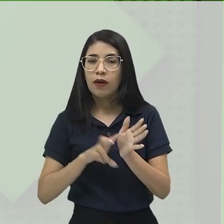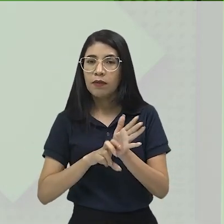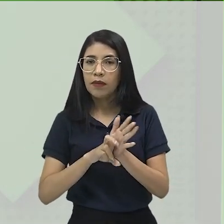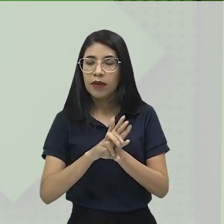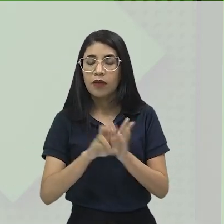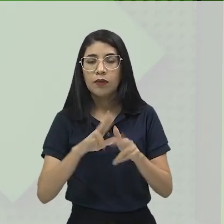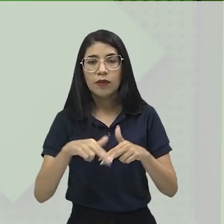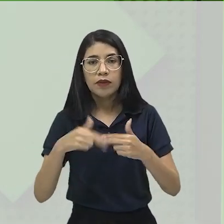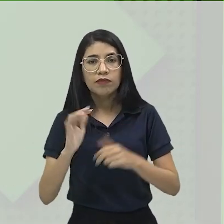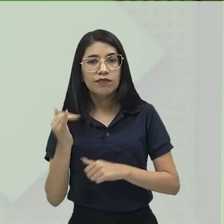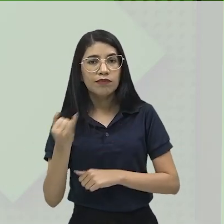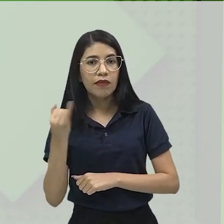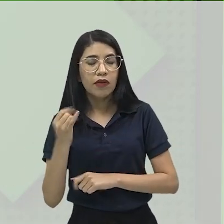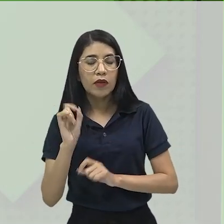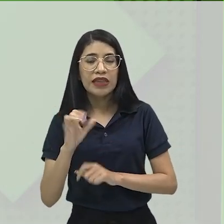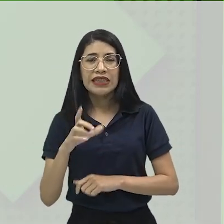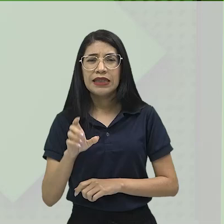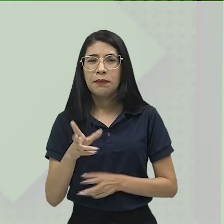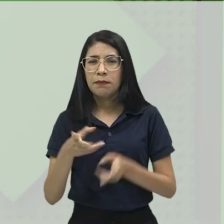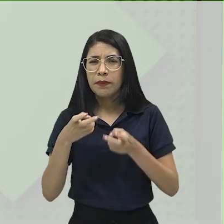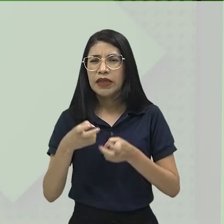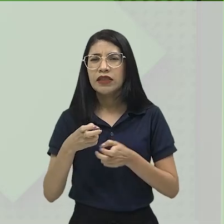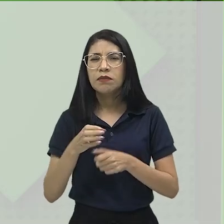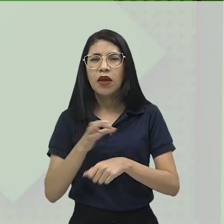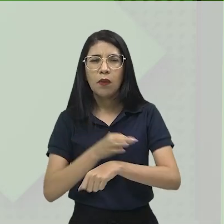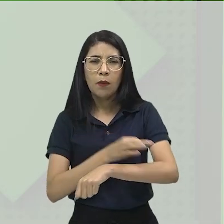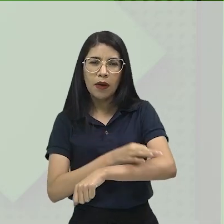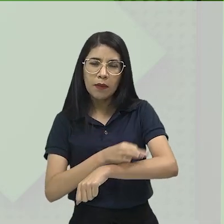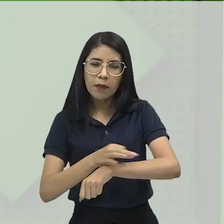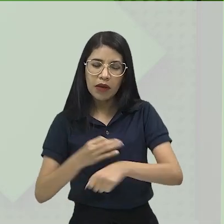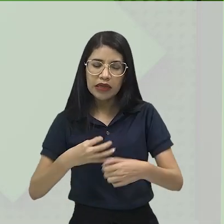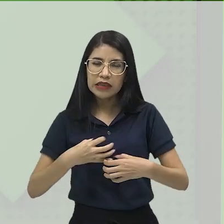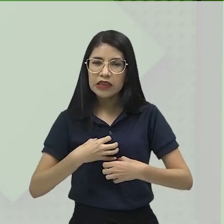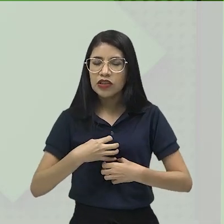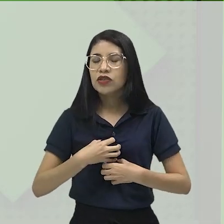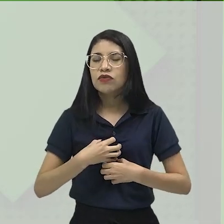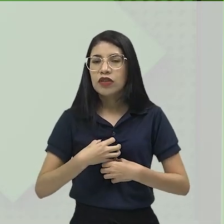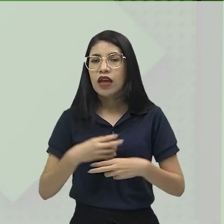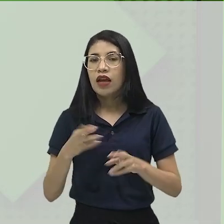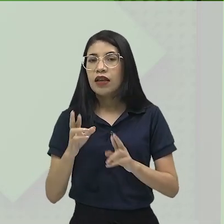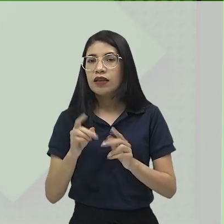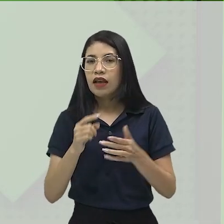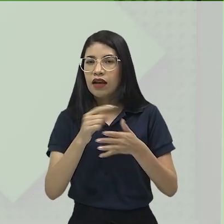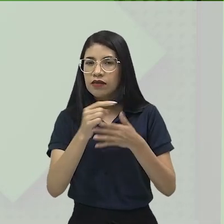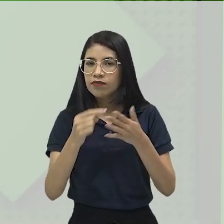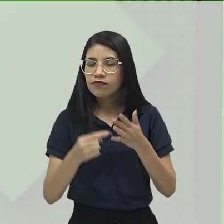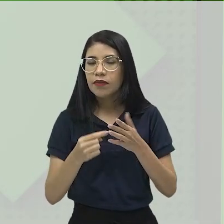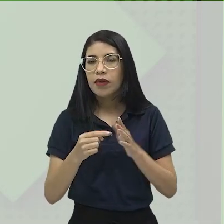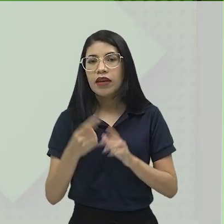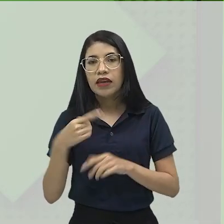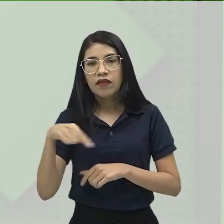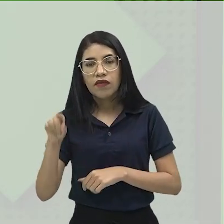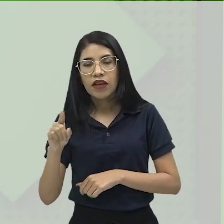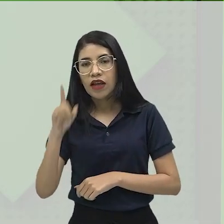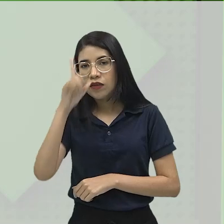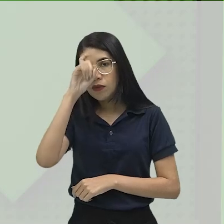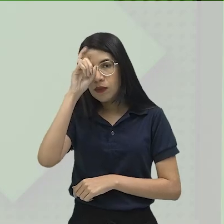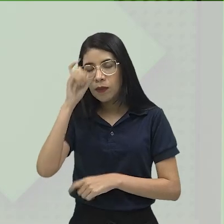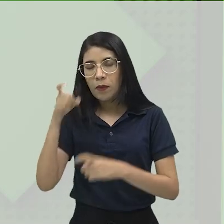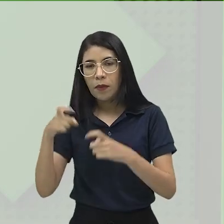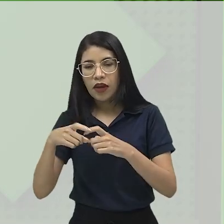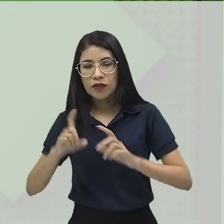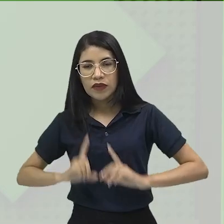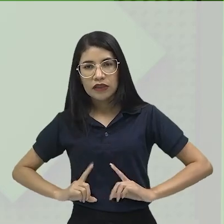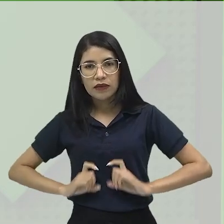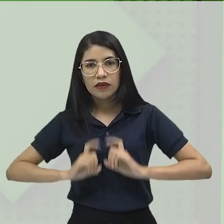muito importante, ao surgir qualquer tipo de sintoma relacionado, né, a essa doença, procurar imediatamente ajuda médica,